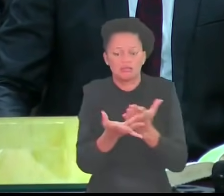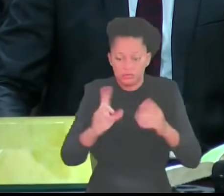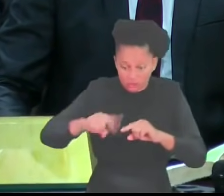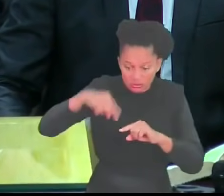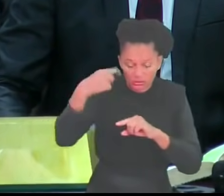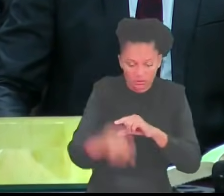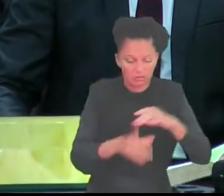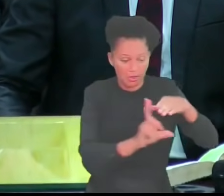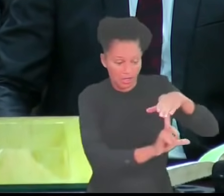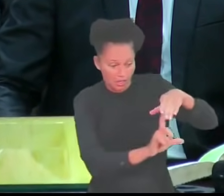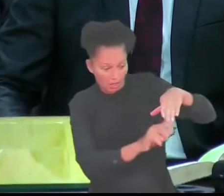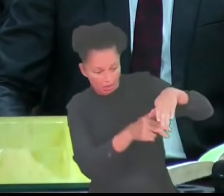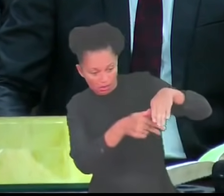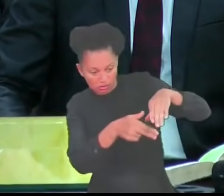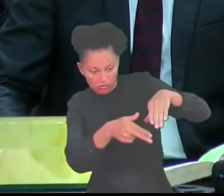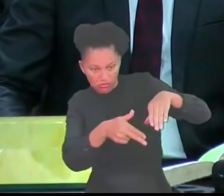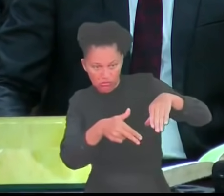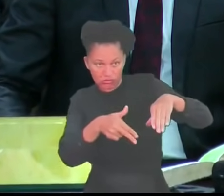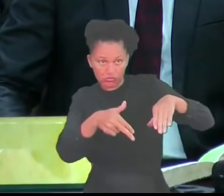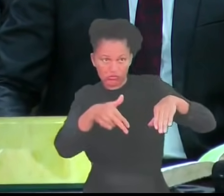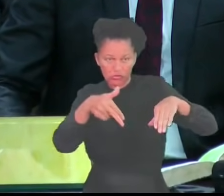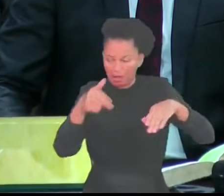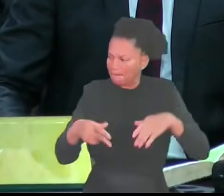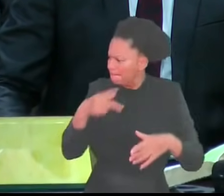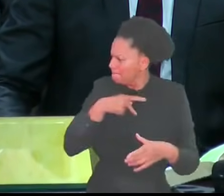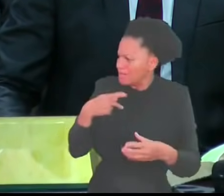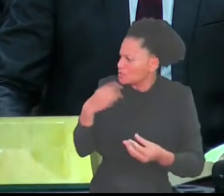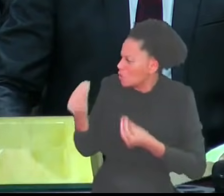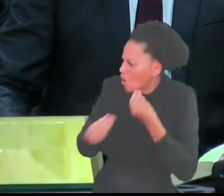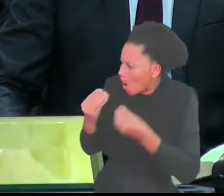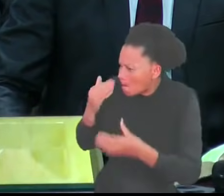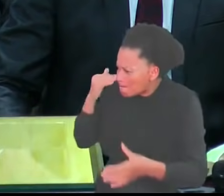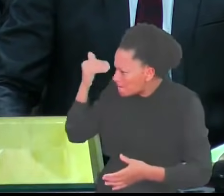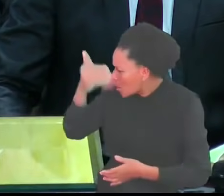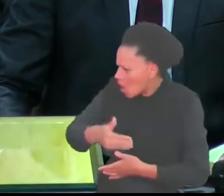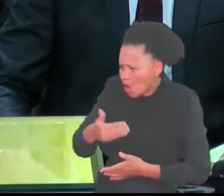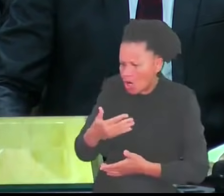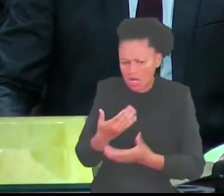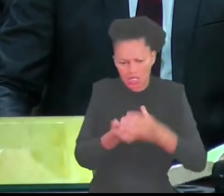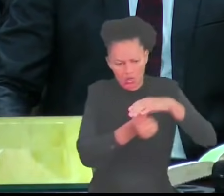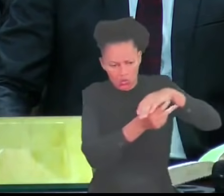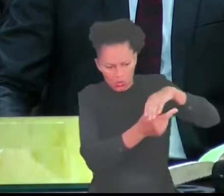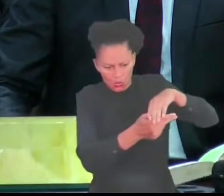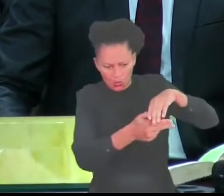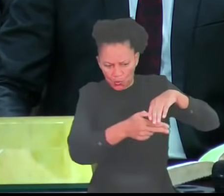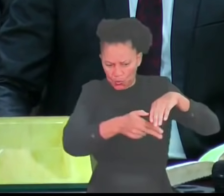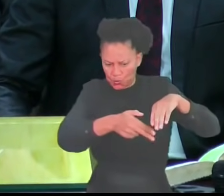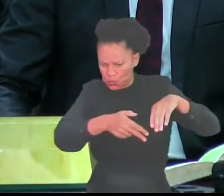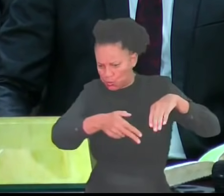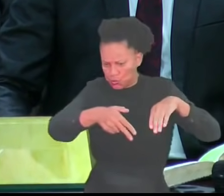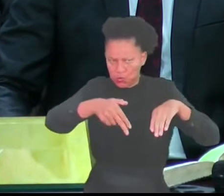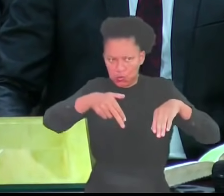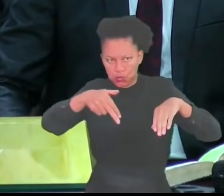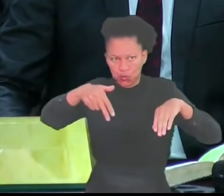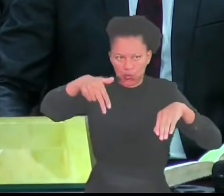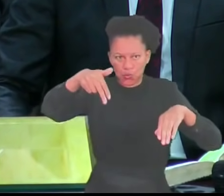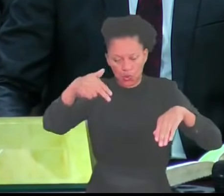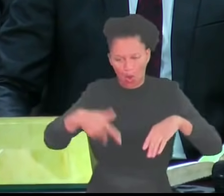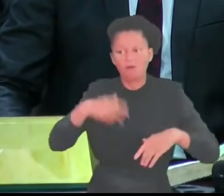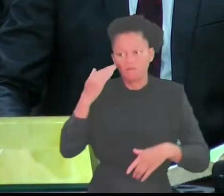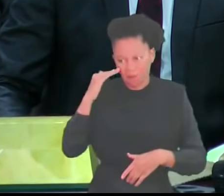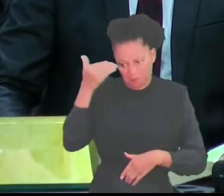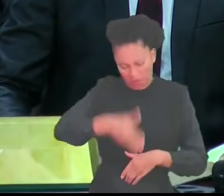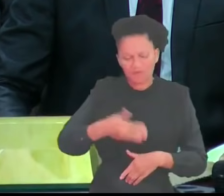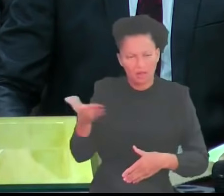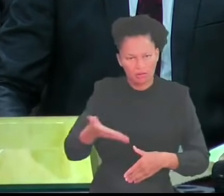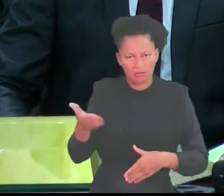que Lázaro sai flutuando, pastor, como o senhor prova que Lázaro saiu flutuando? Vou provar pelas Sagradas